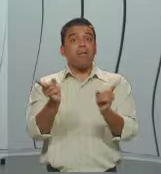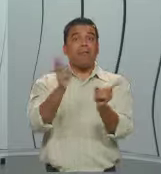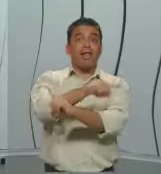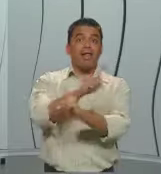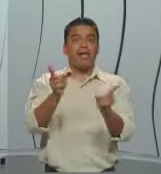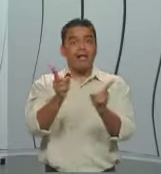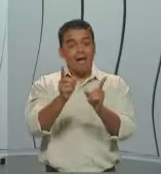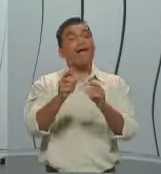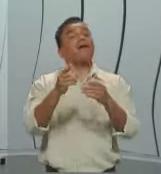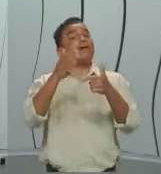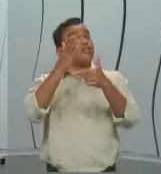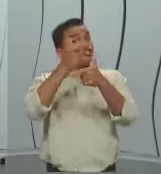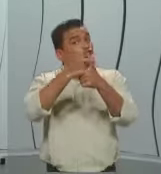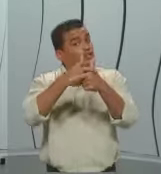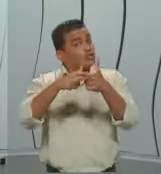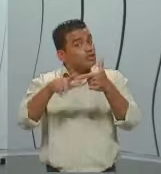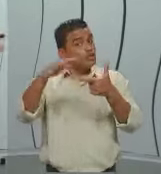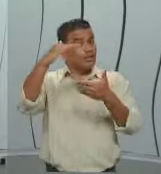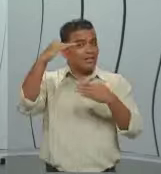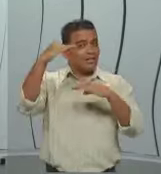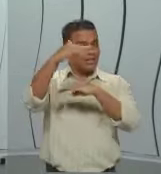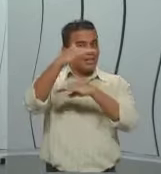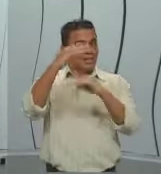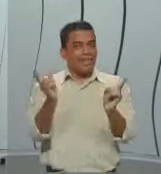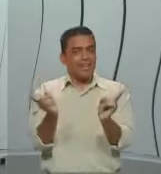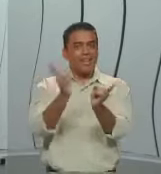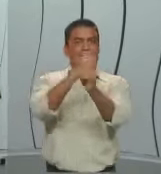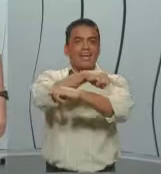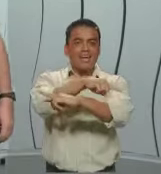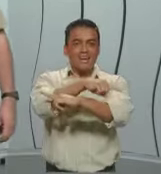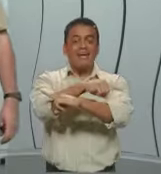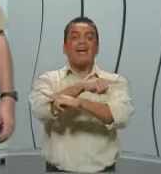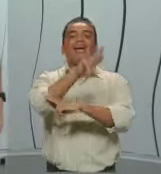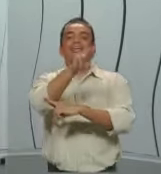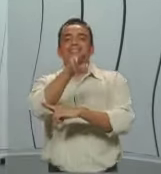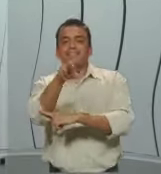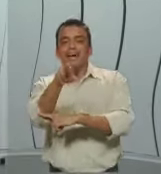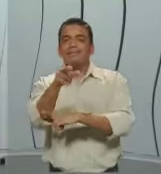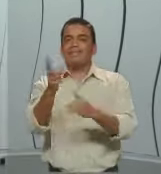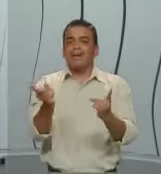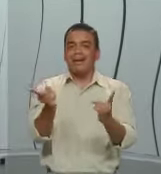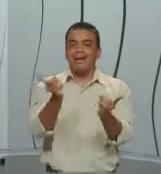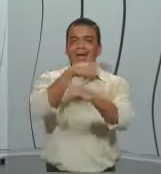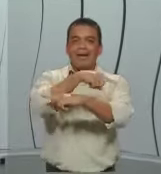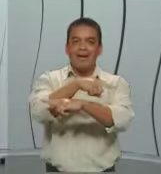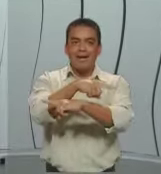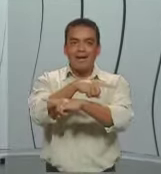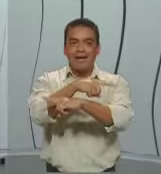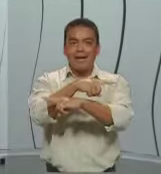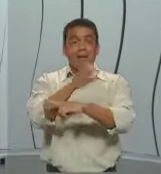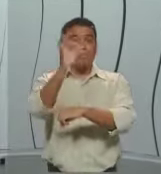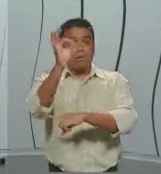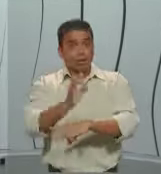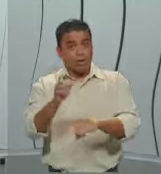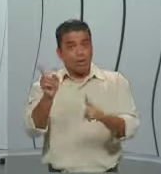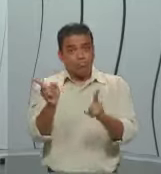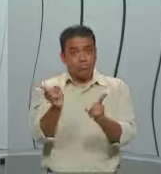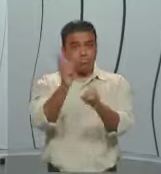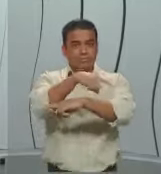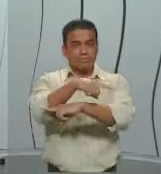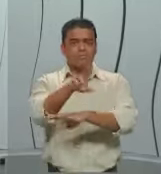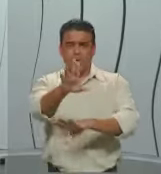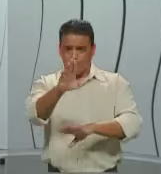ela se divide de forma inversamente proporcional à resistência. Como assim inversamente proporcional, Júlio? Pensa